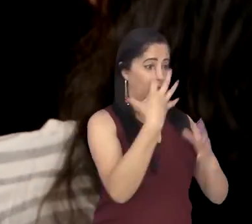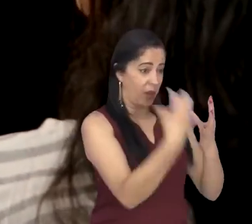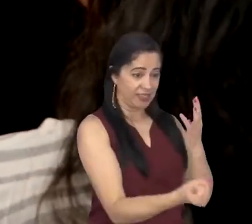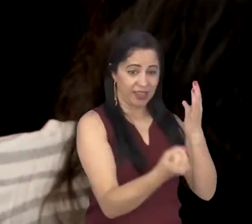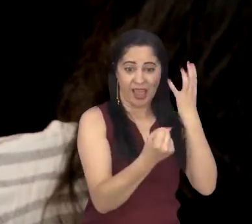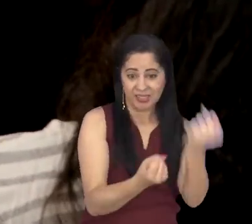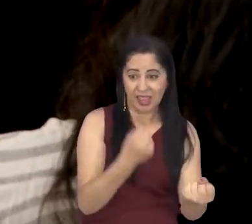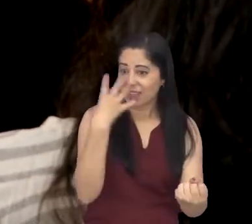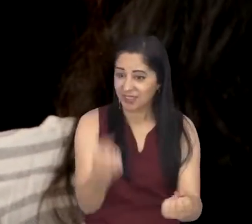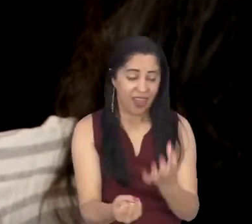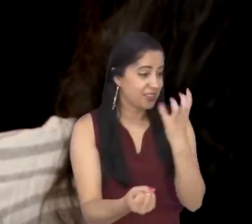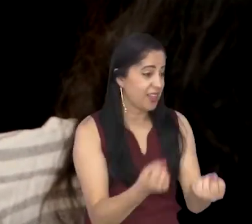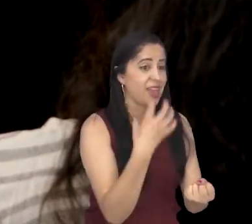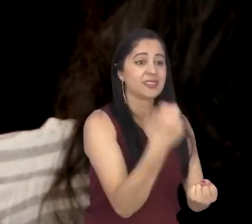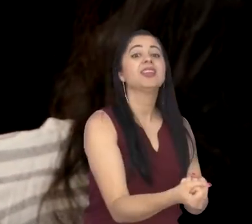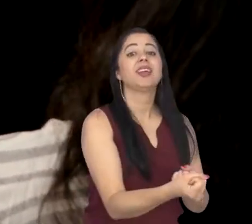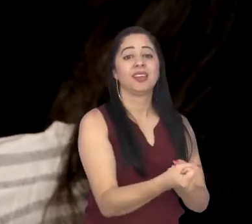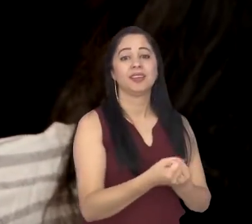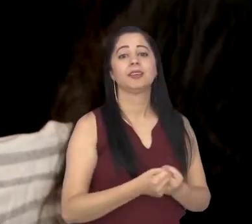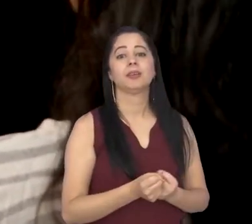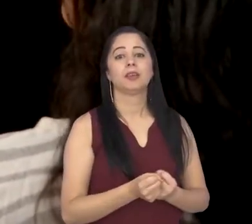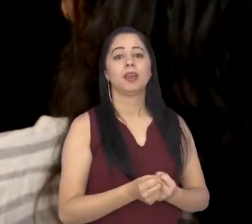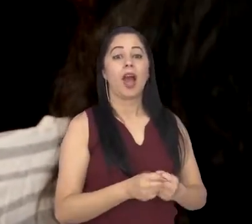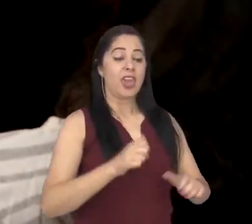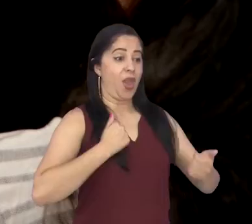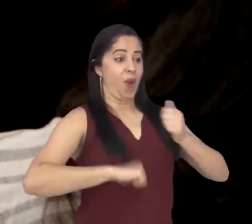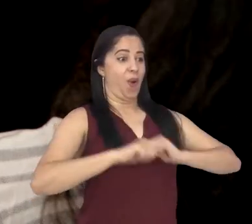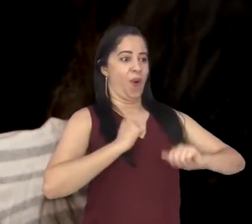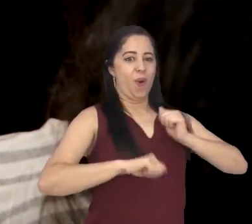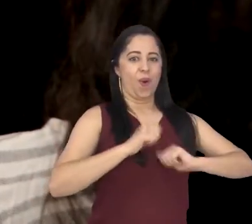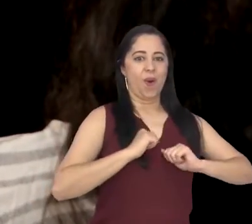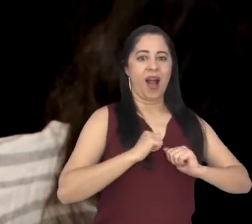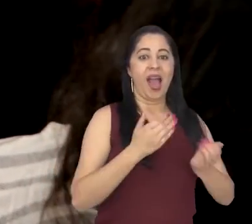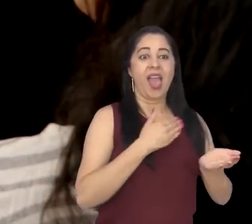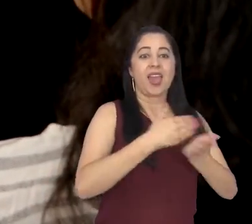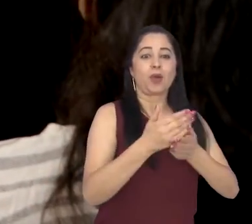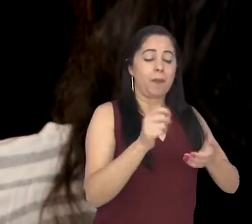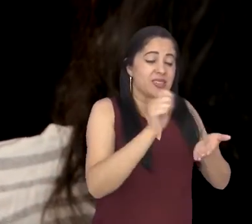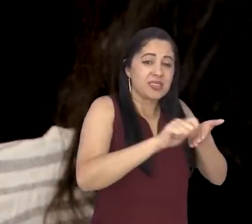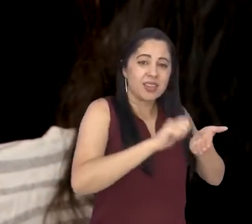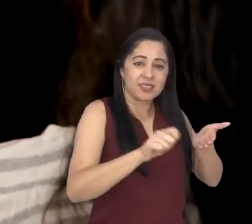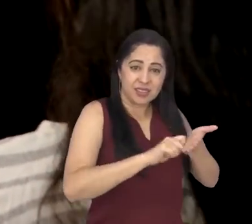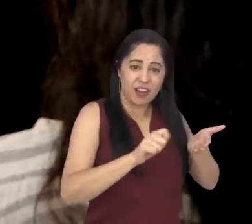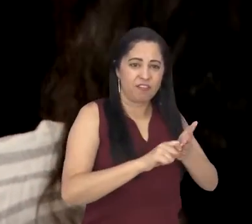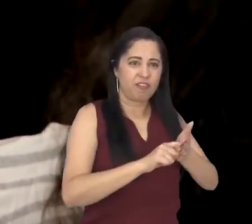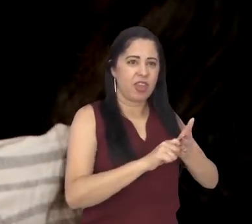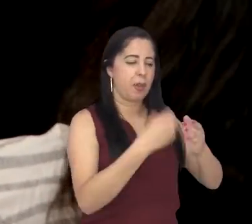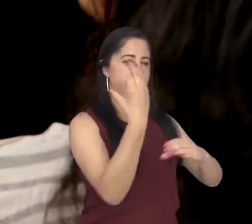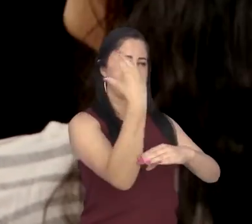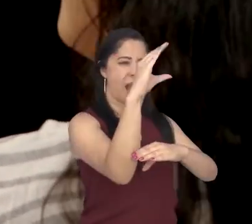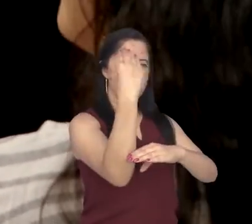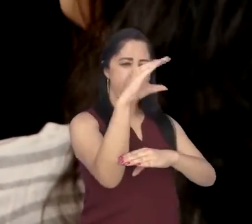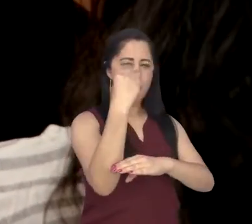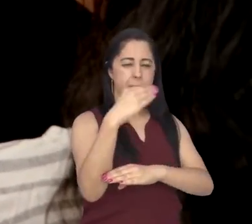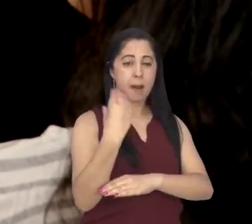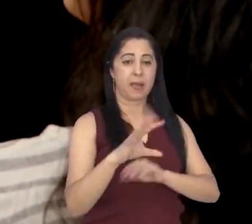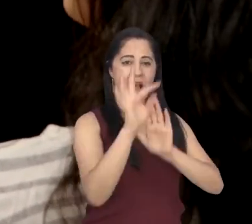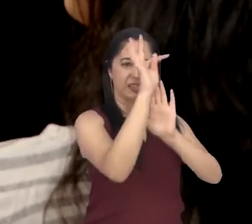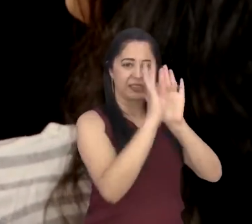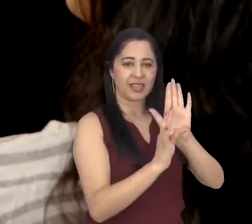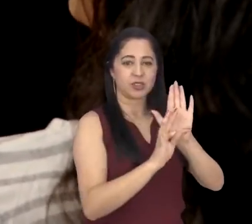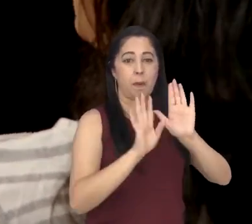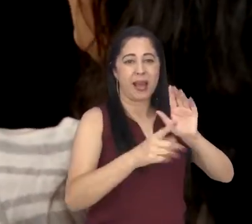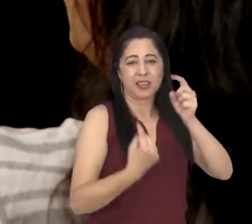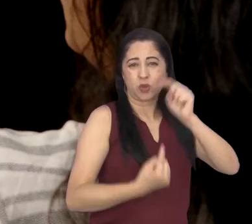né? E aí eu comecei a escrever, me empolguei e comecei a escrever mas é muito bom, textos grandes, mas veja bem, naquela época eram uns